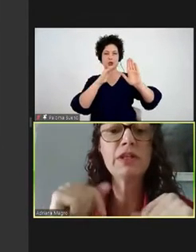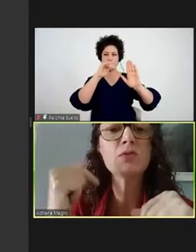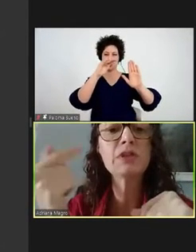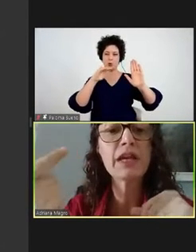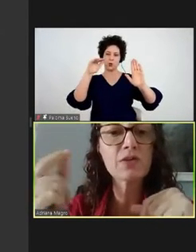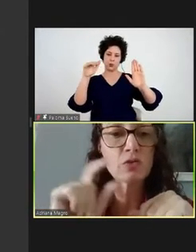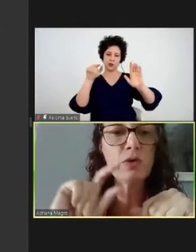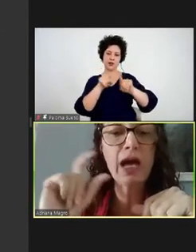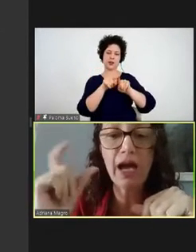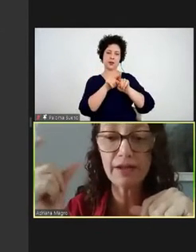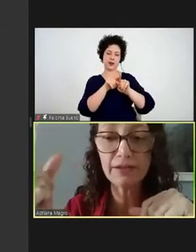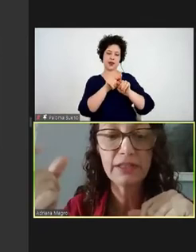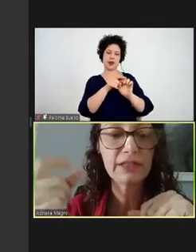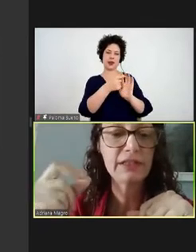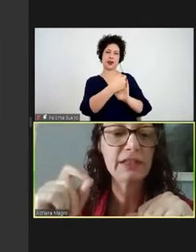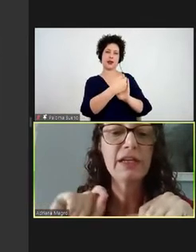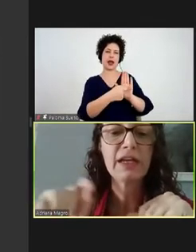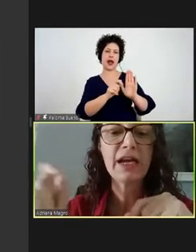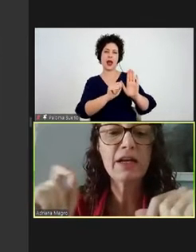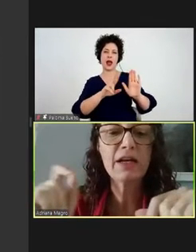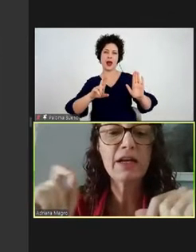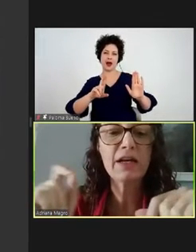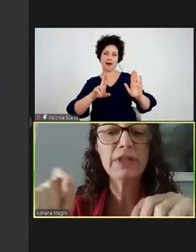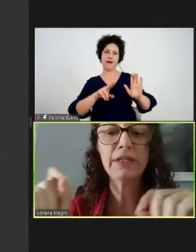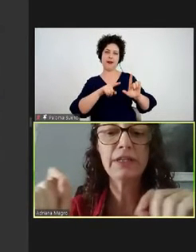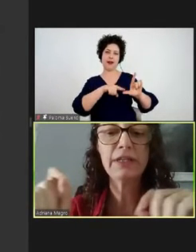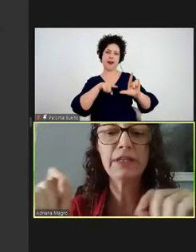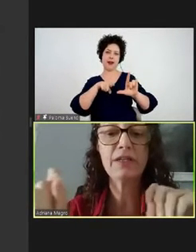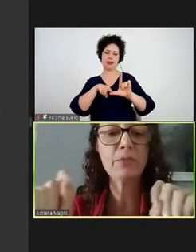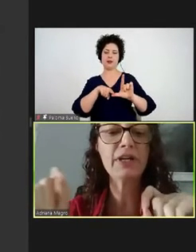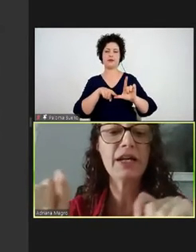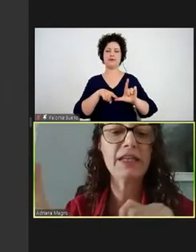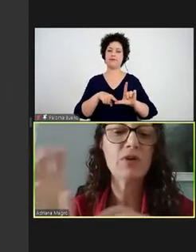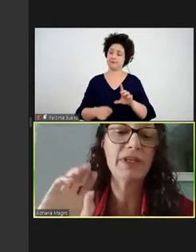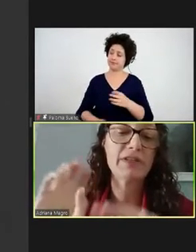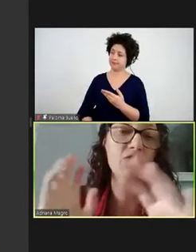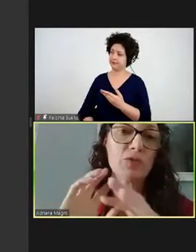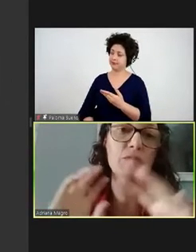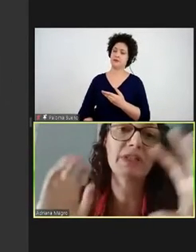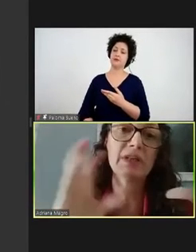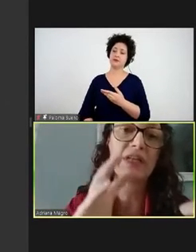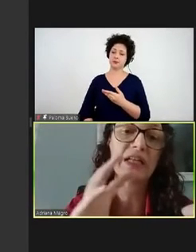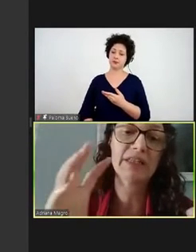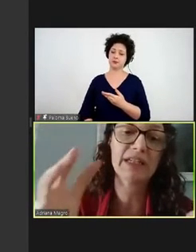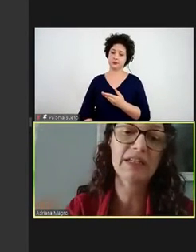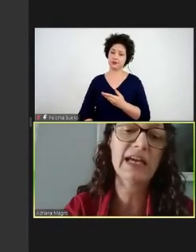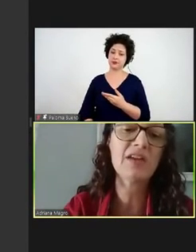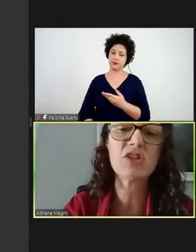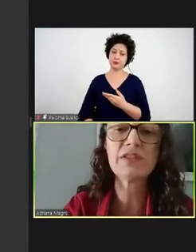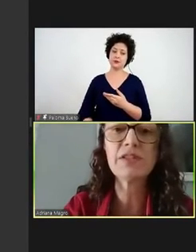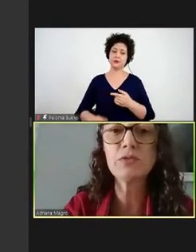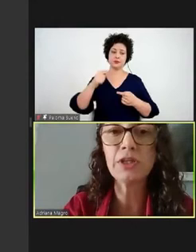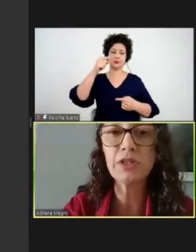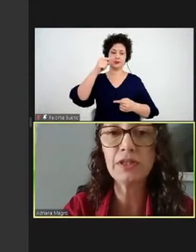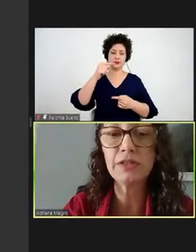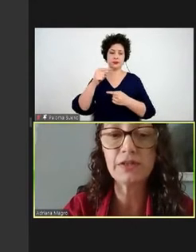céu, e do texto ar, né? Cada um, embora cada um apareça com uma determinada materialidade, eles